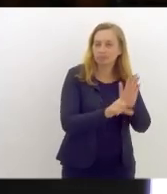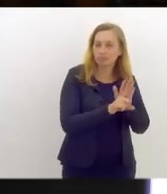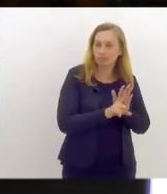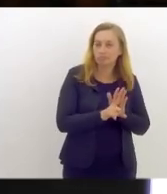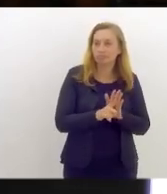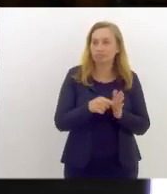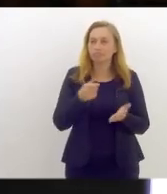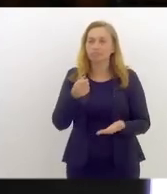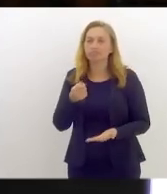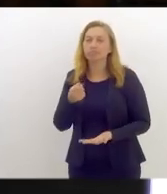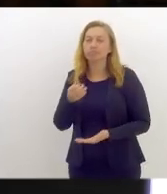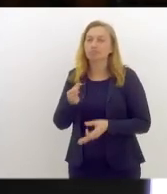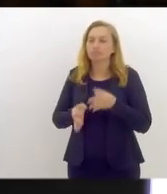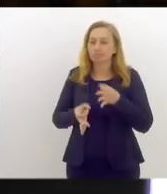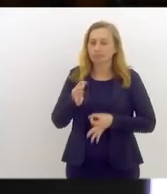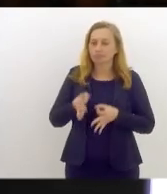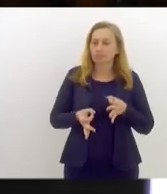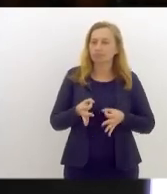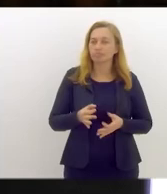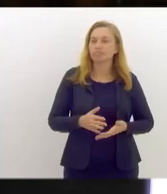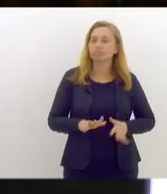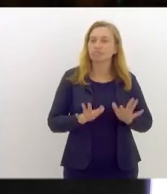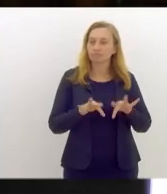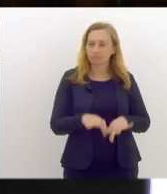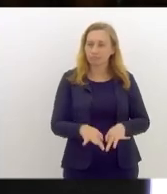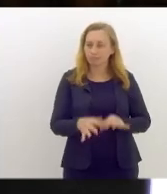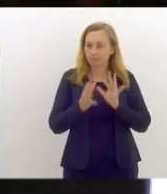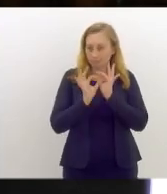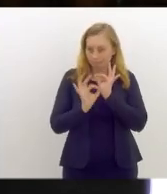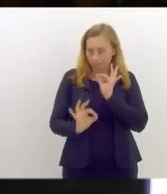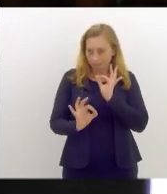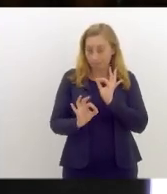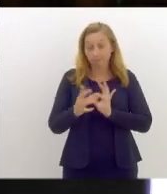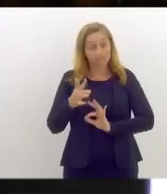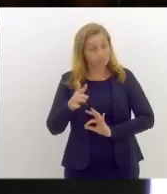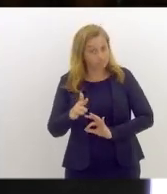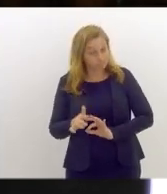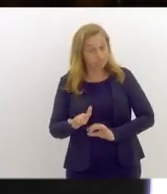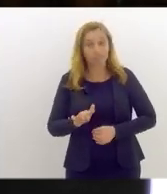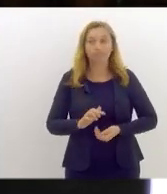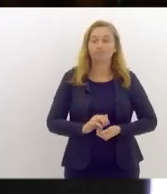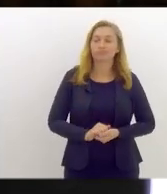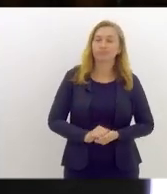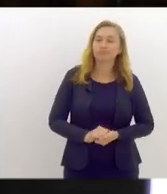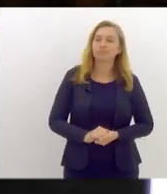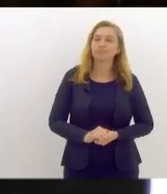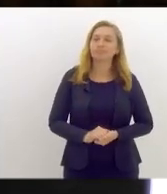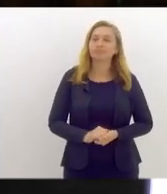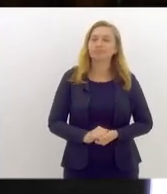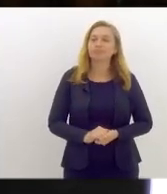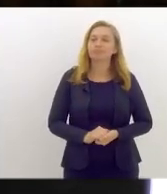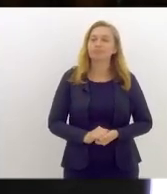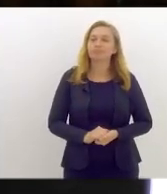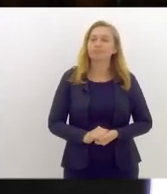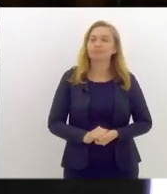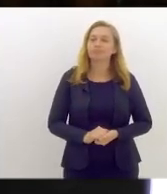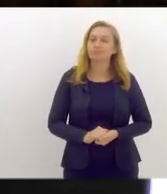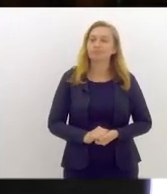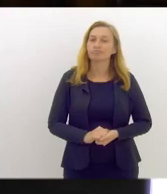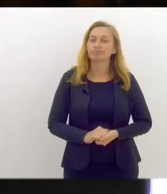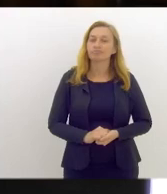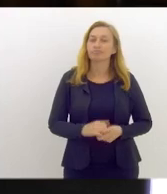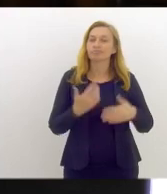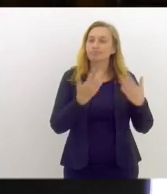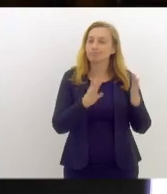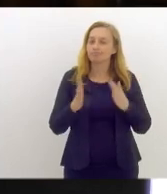quer seja de executar e finalizando não vou me atear não vou me alongar mais eu queria me congratular